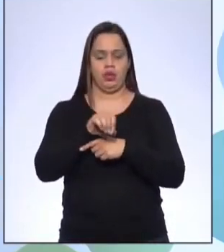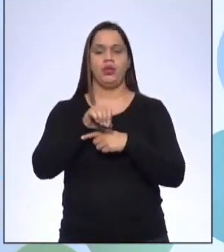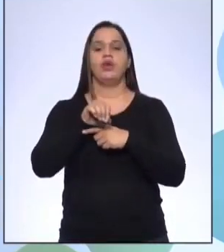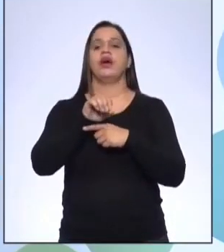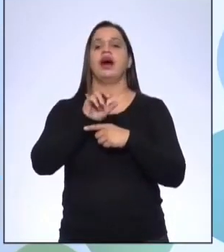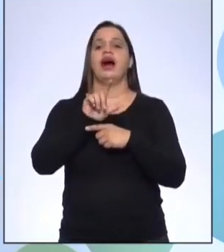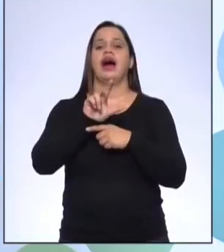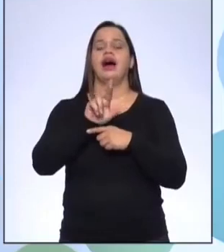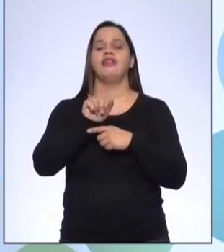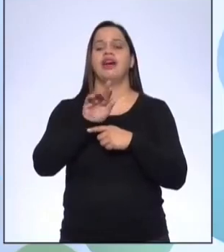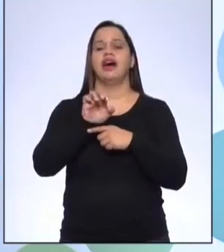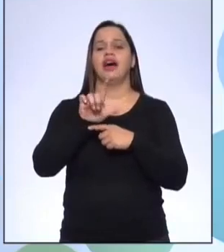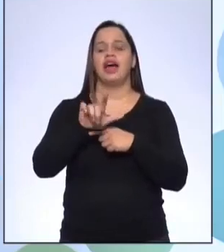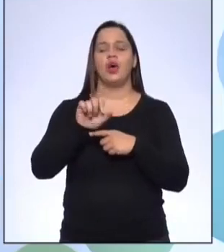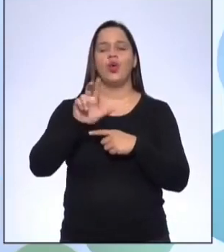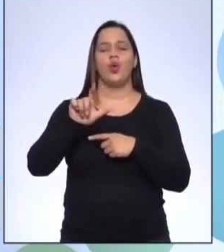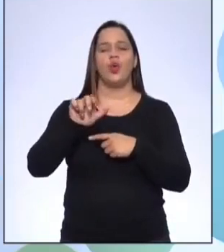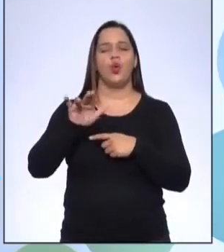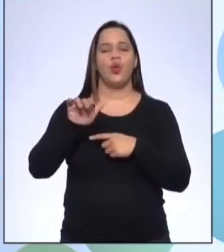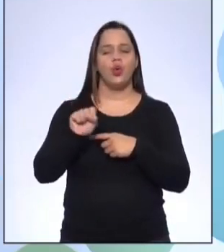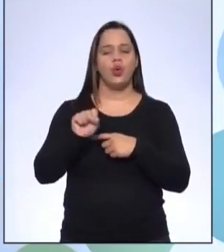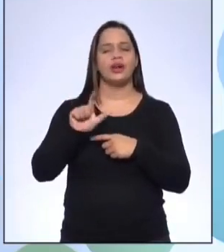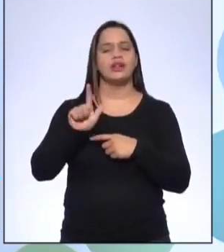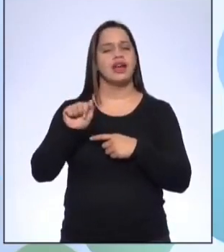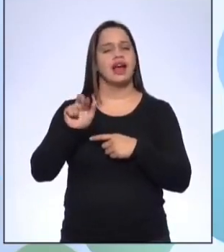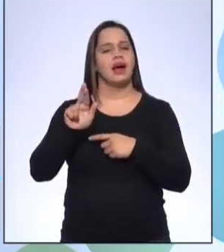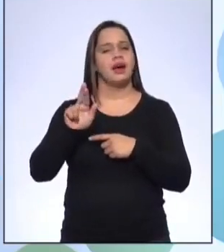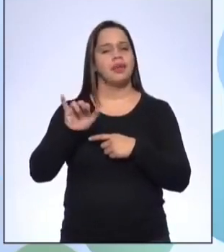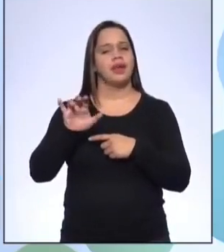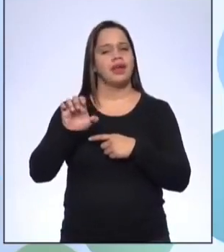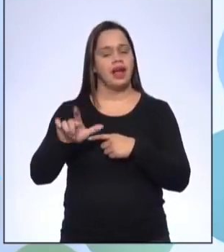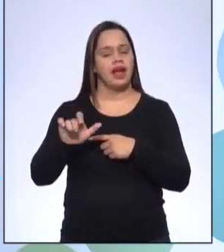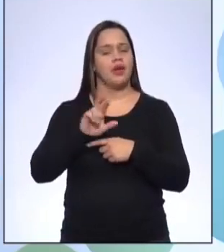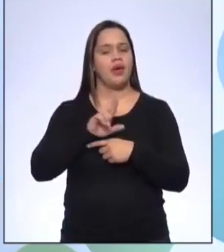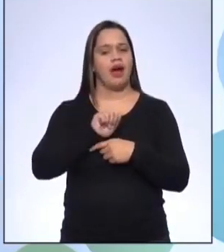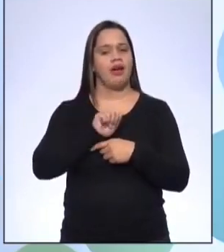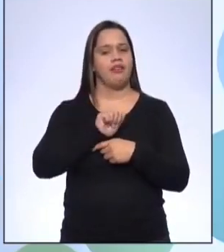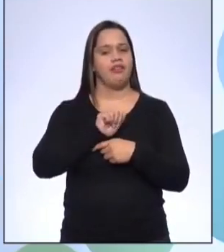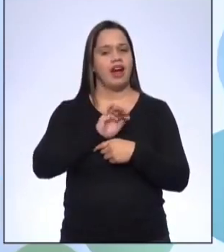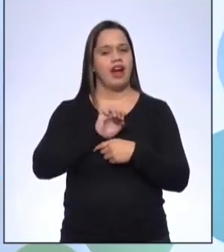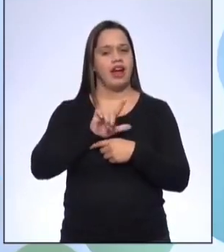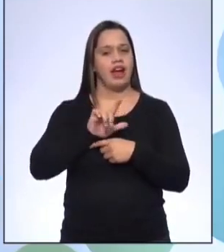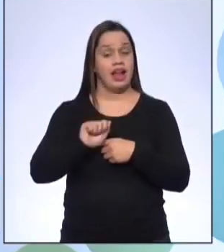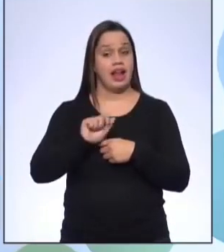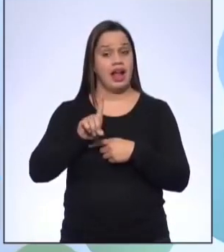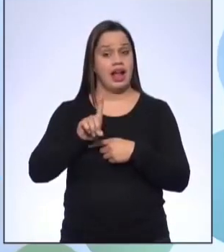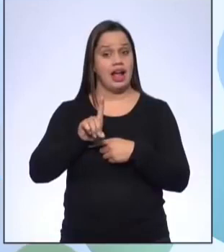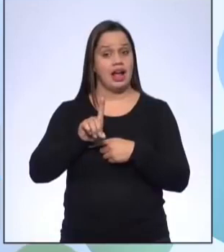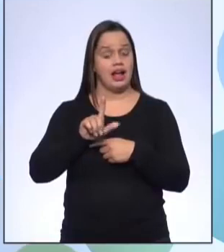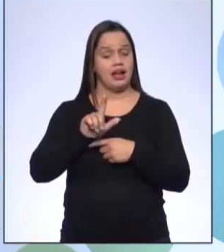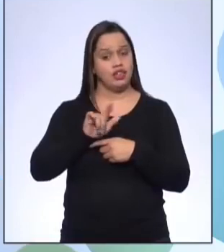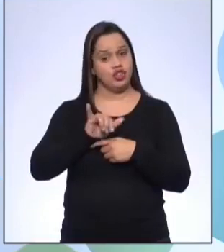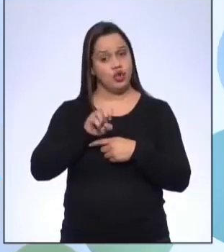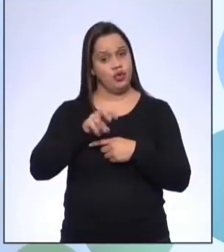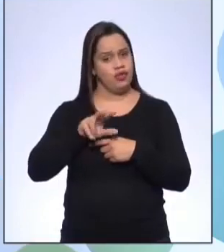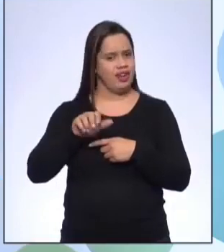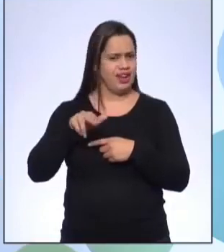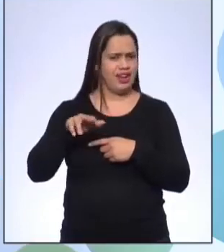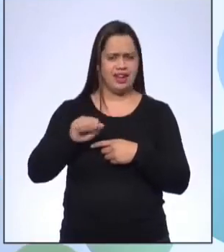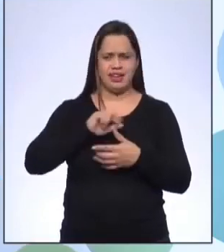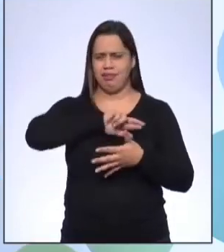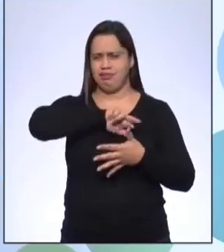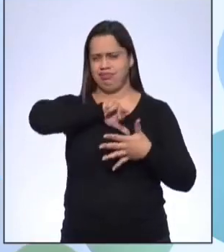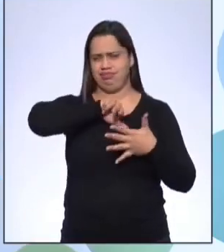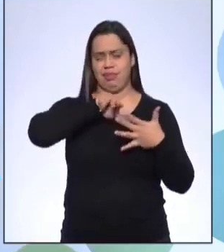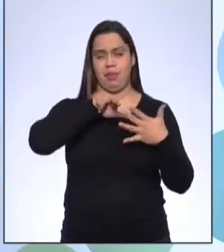Lucas, Gabriela, Guilherme, Giovanni, a Dilson, que colocaram, a Maria Eduarda,